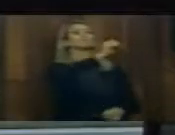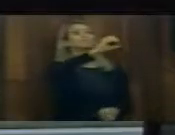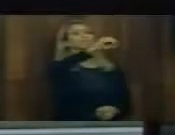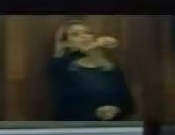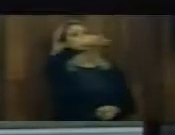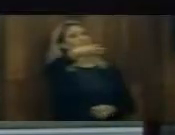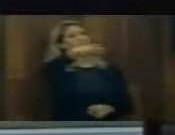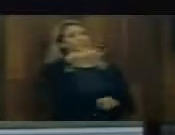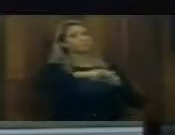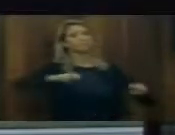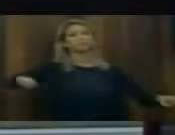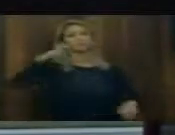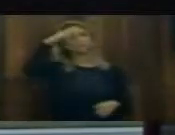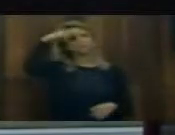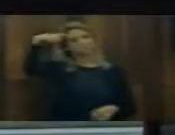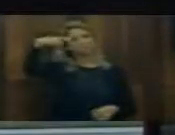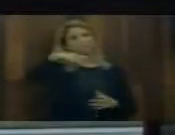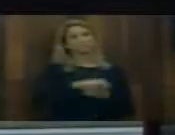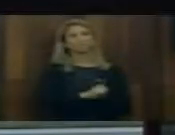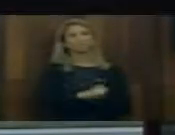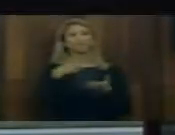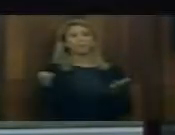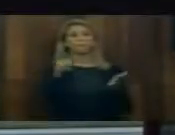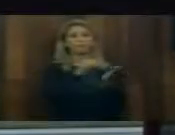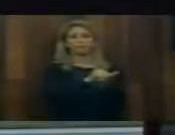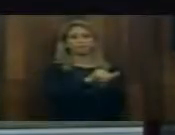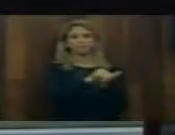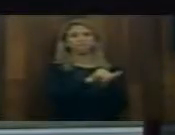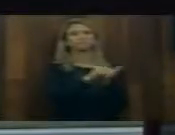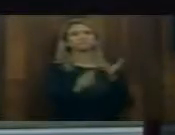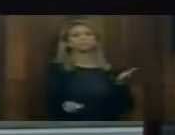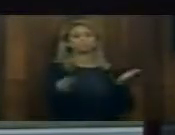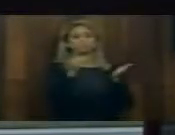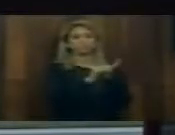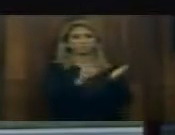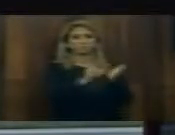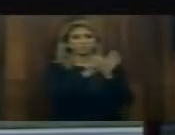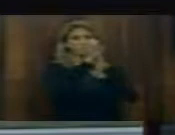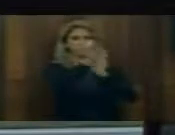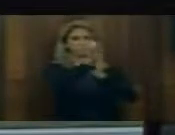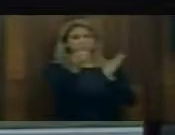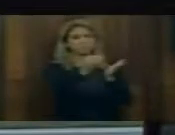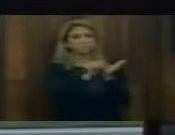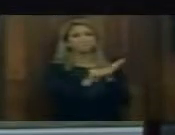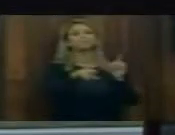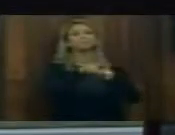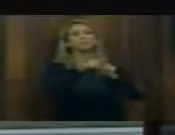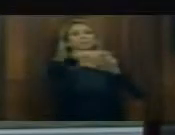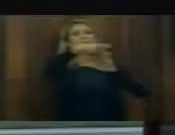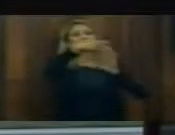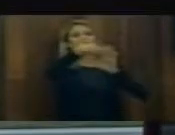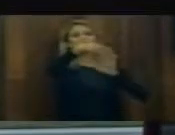0003-2019, mesa diretora. Emenda supressiva ao projeto de resolução número